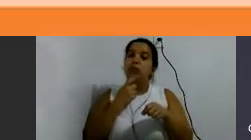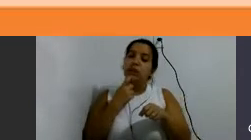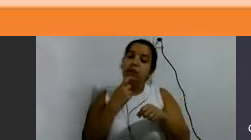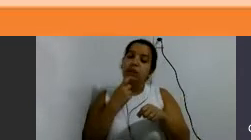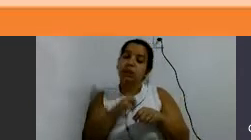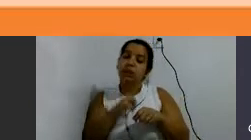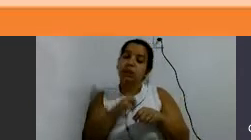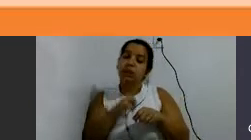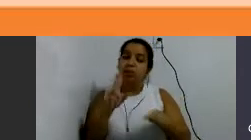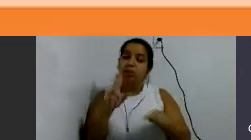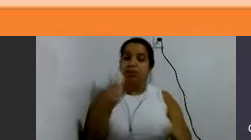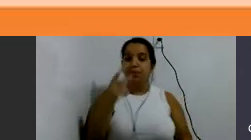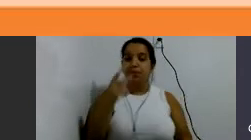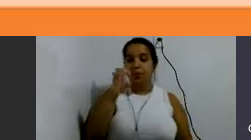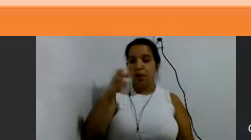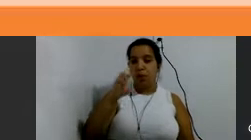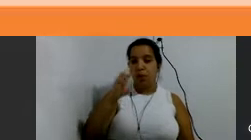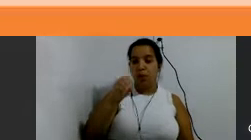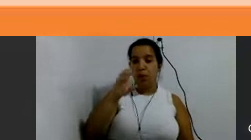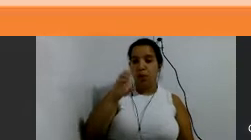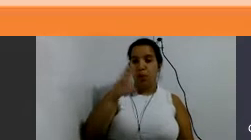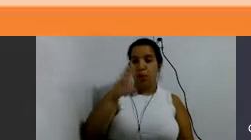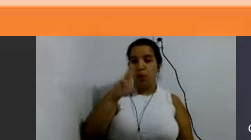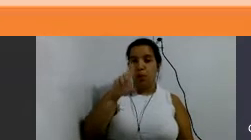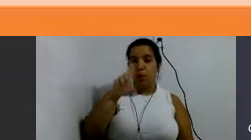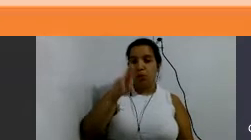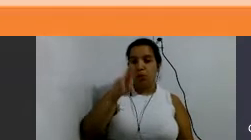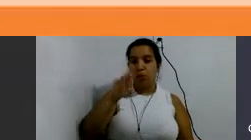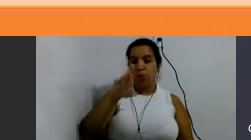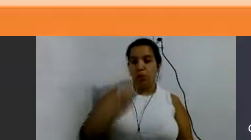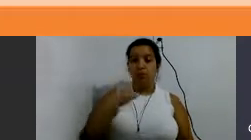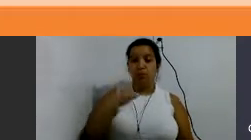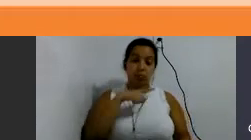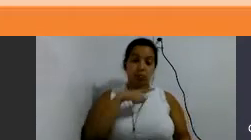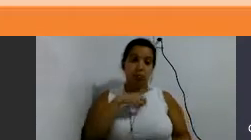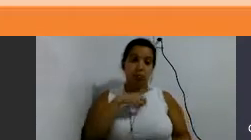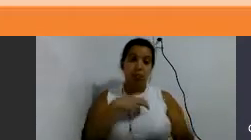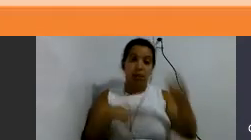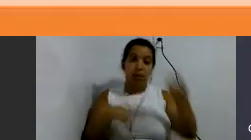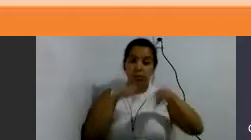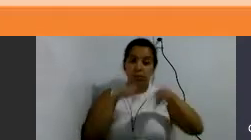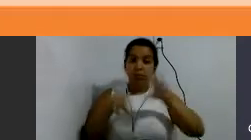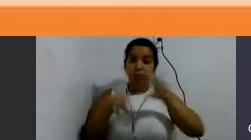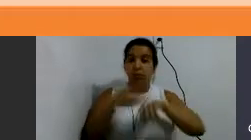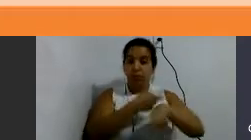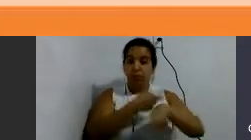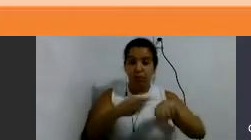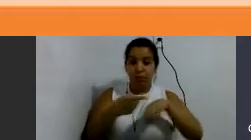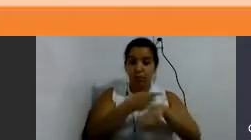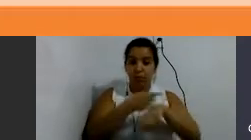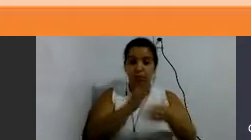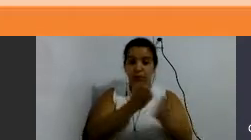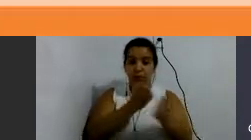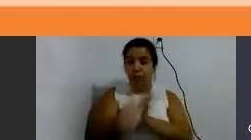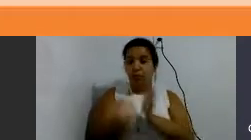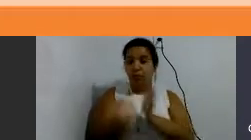de hemocultura. E a gente tem exames parasitológicos indiretos,